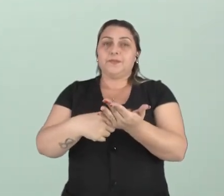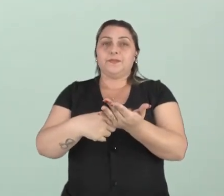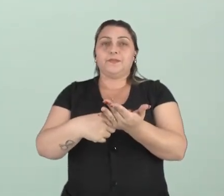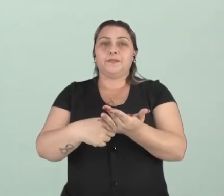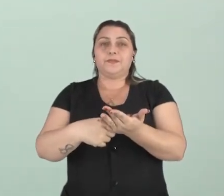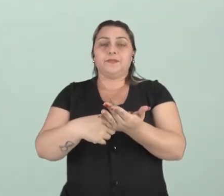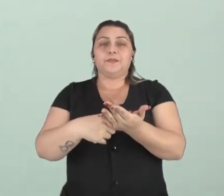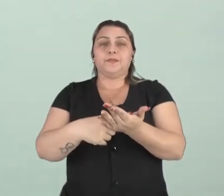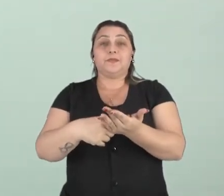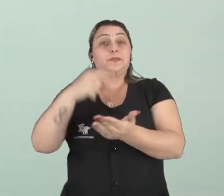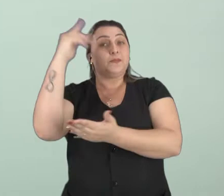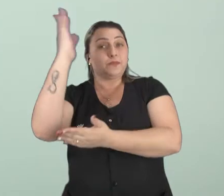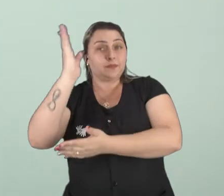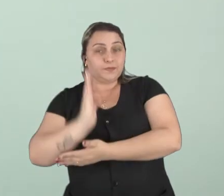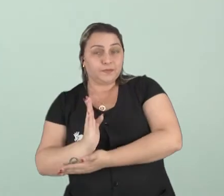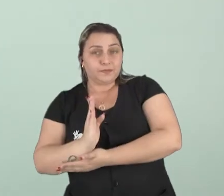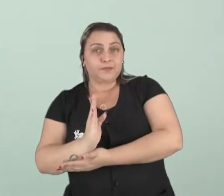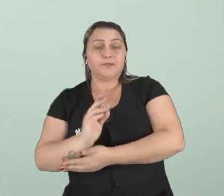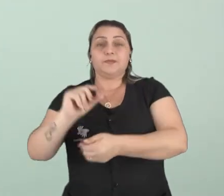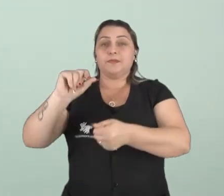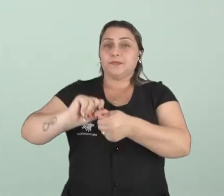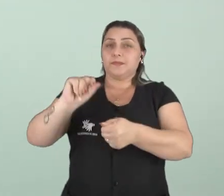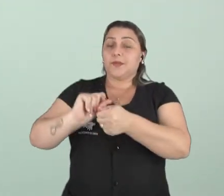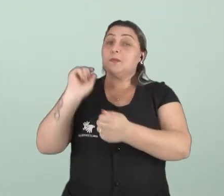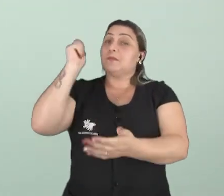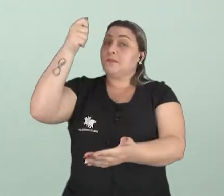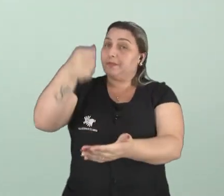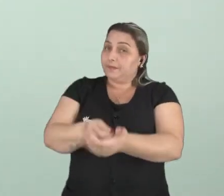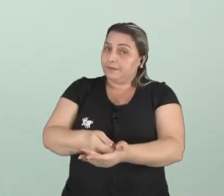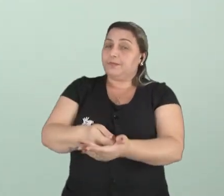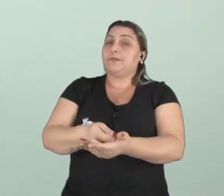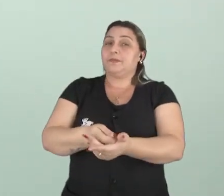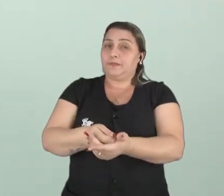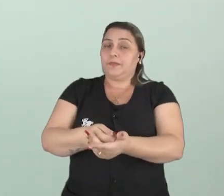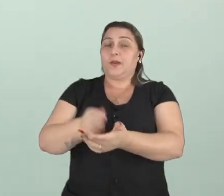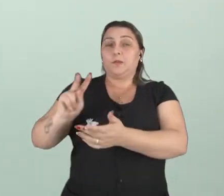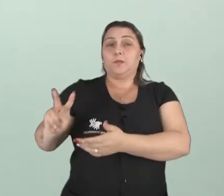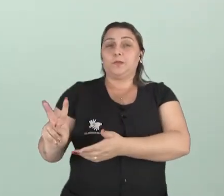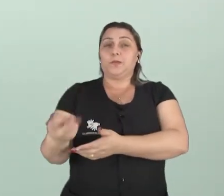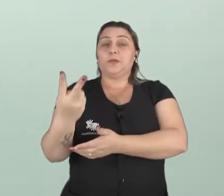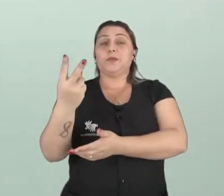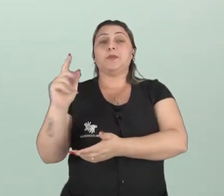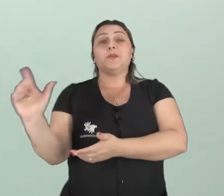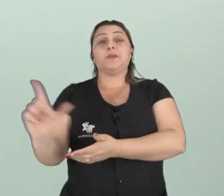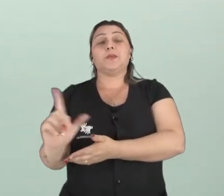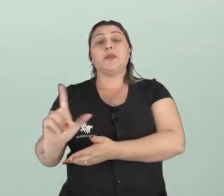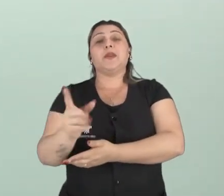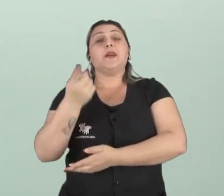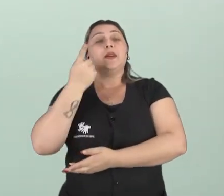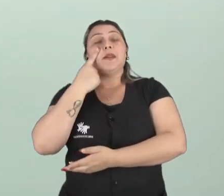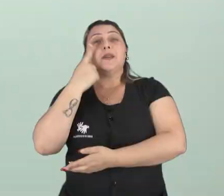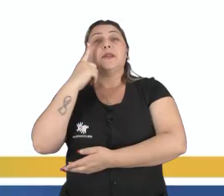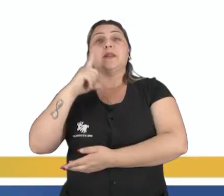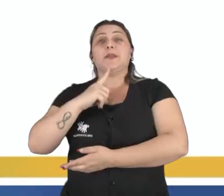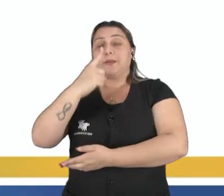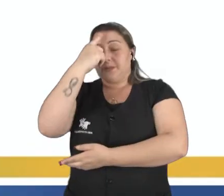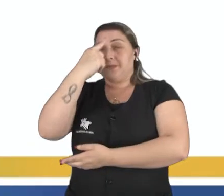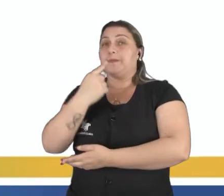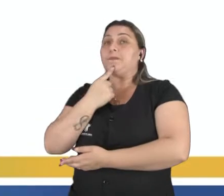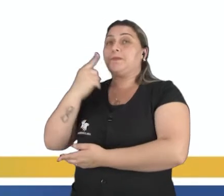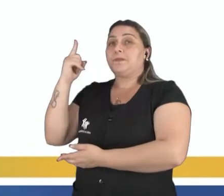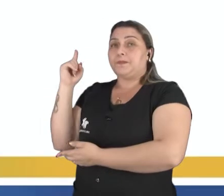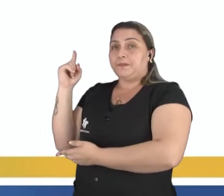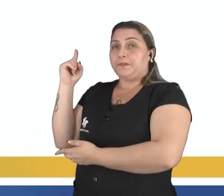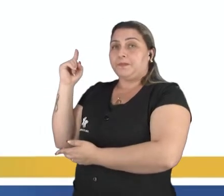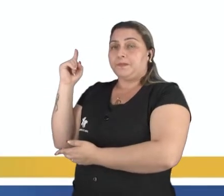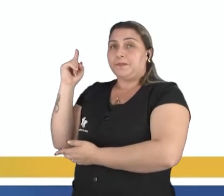onde o Brasil, né, fez aí o pagamento por esse território. Pessoal, e aí a gente tem uma figura muito